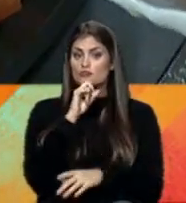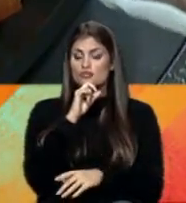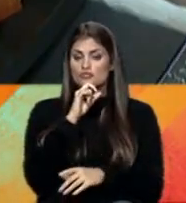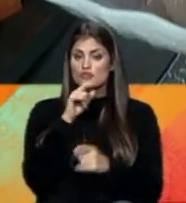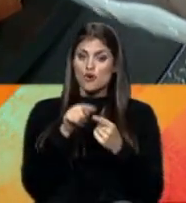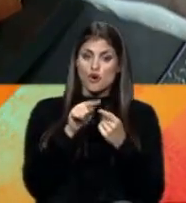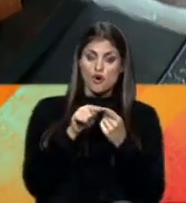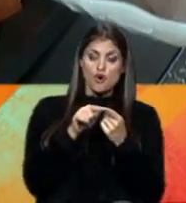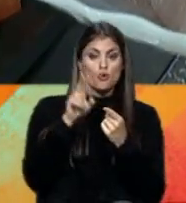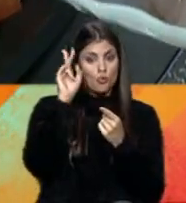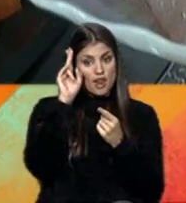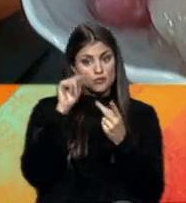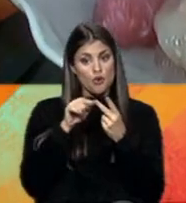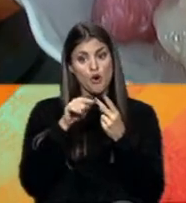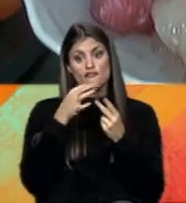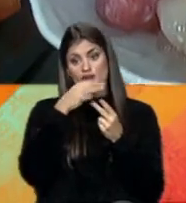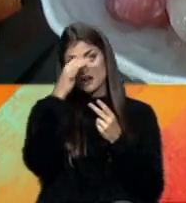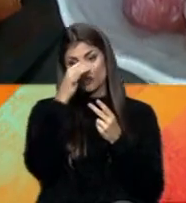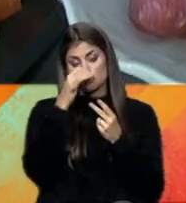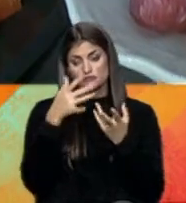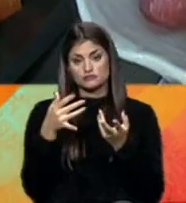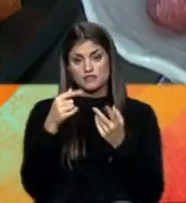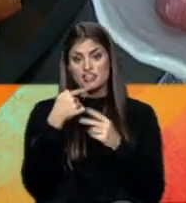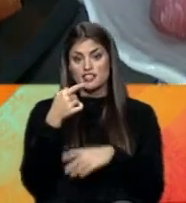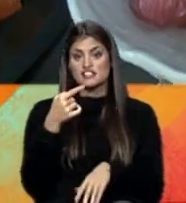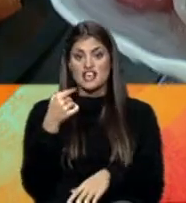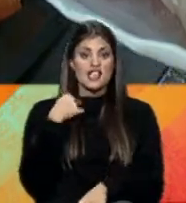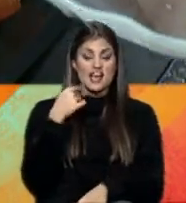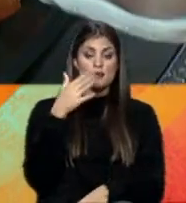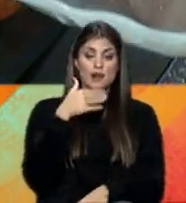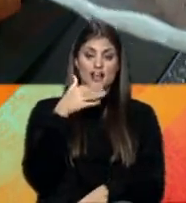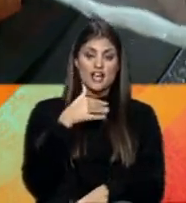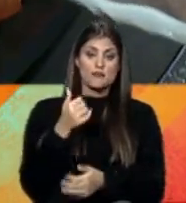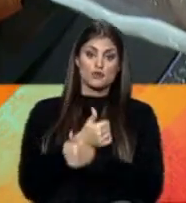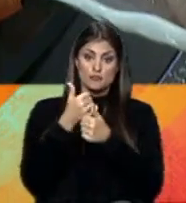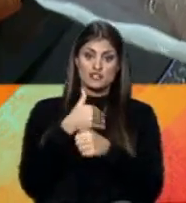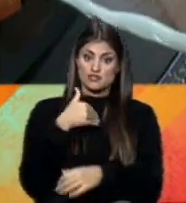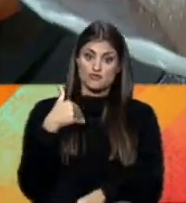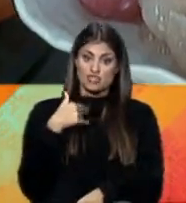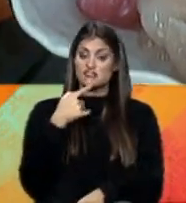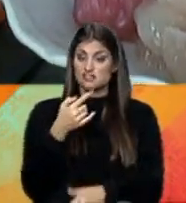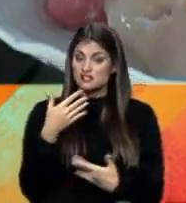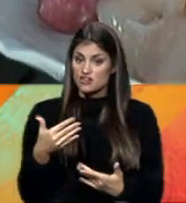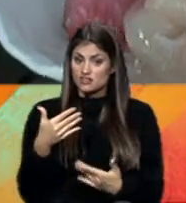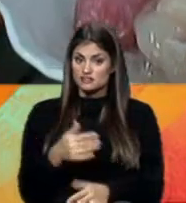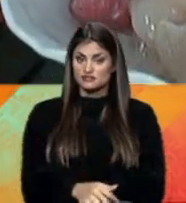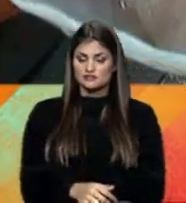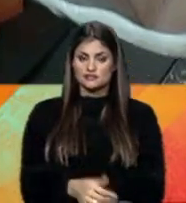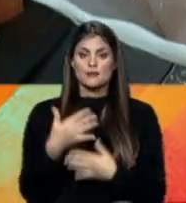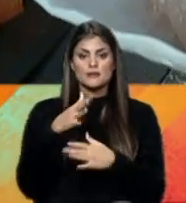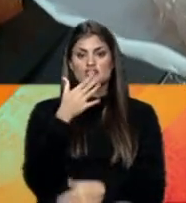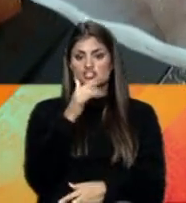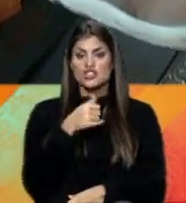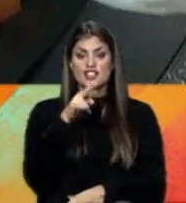feito, coelho, não? Ou coelho ou... Dizem que é a carne branca mais saudável atualmente. Exatamente. Não é? Dizem. Mas depois a Sónia